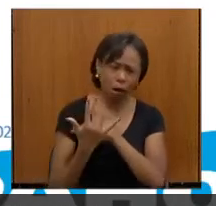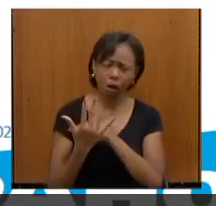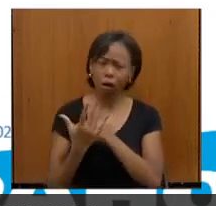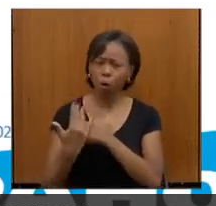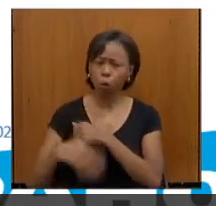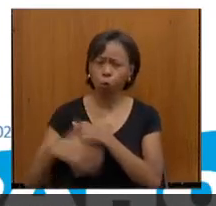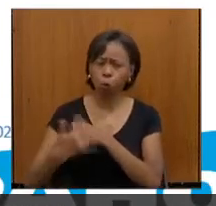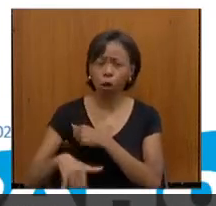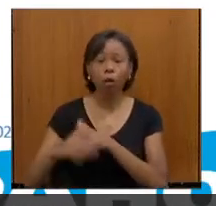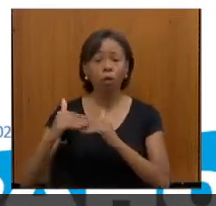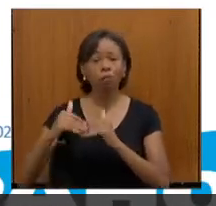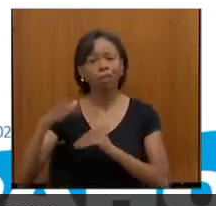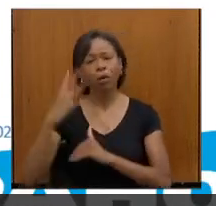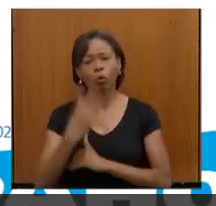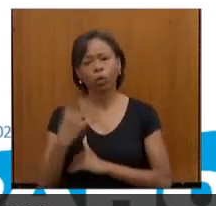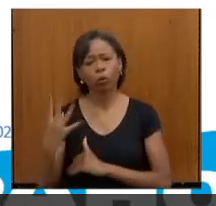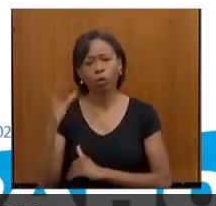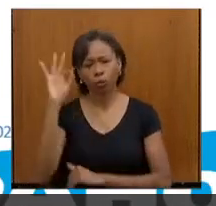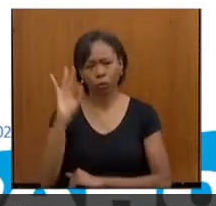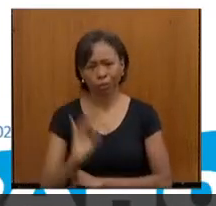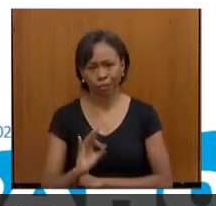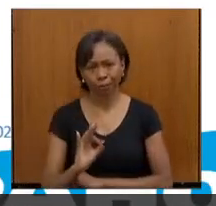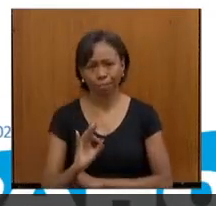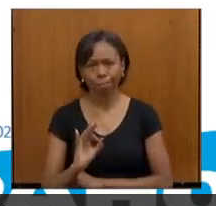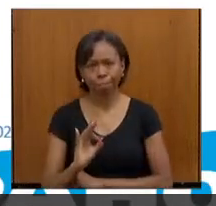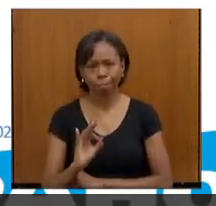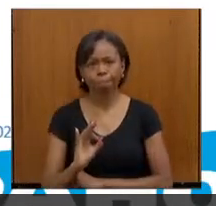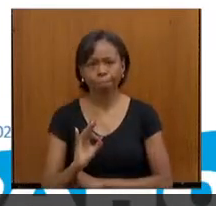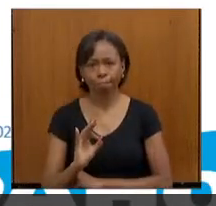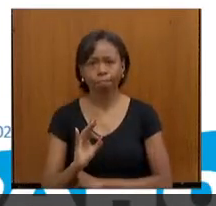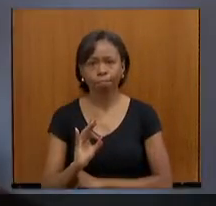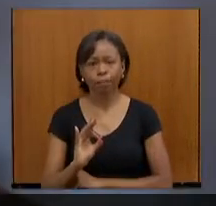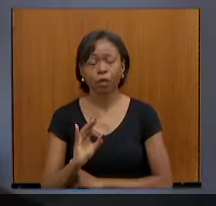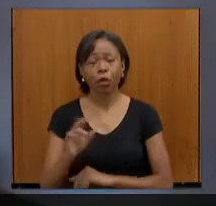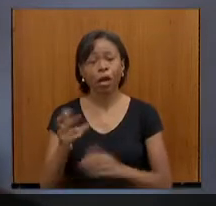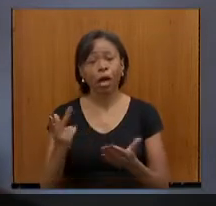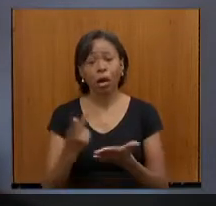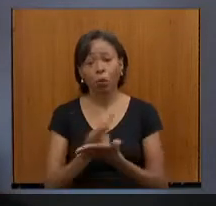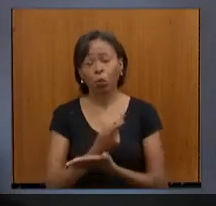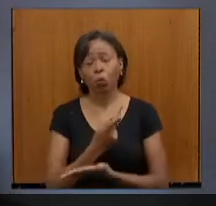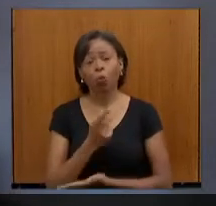de 44%. Isso implicou